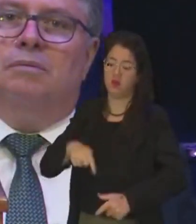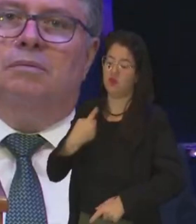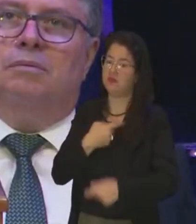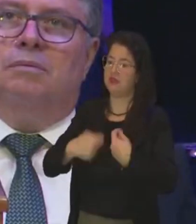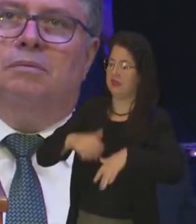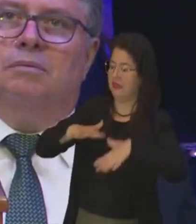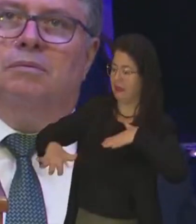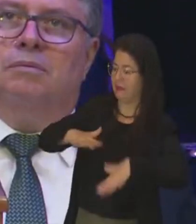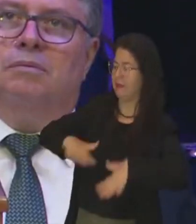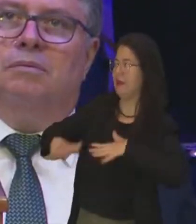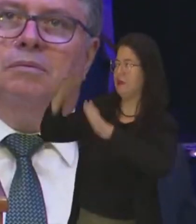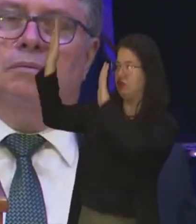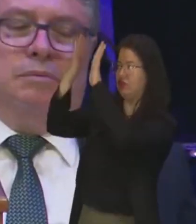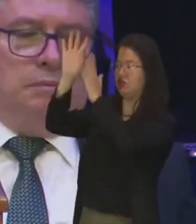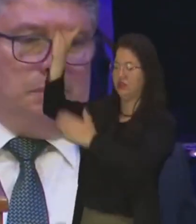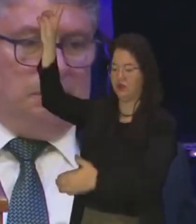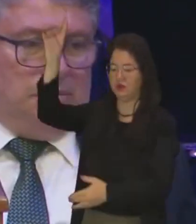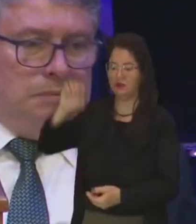diante dele.